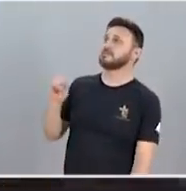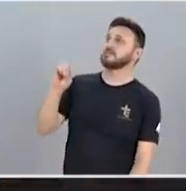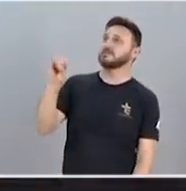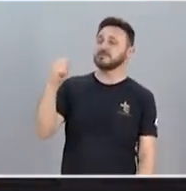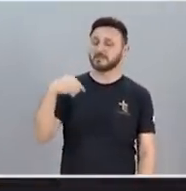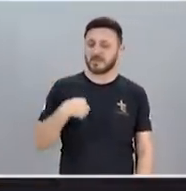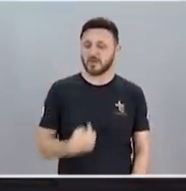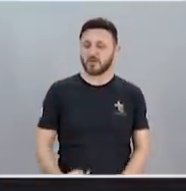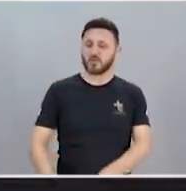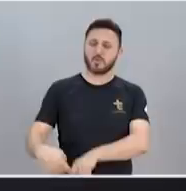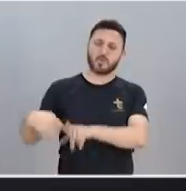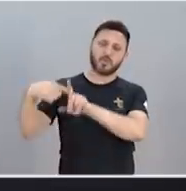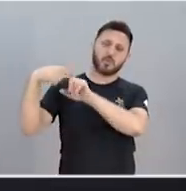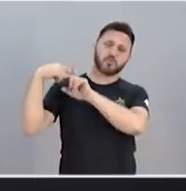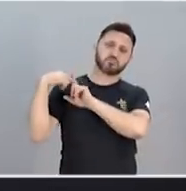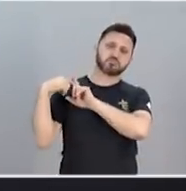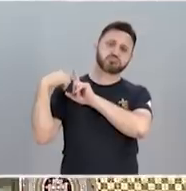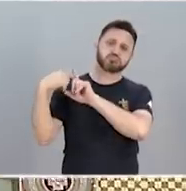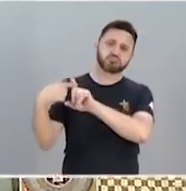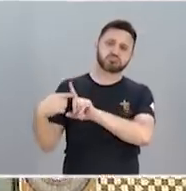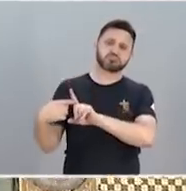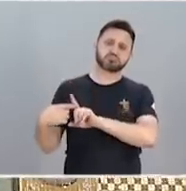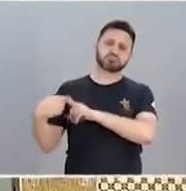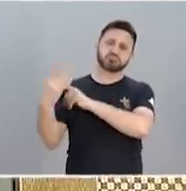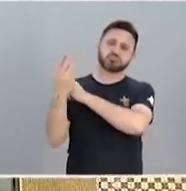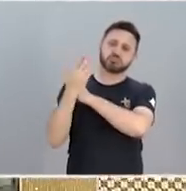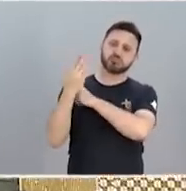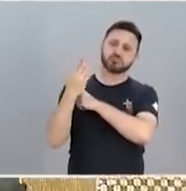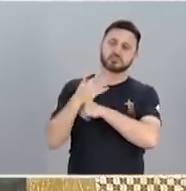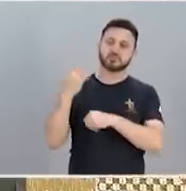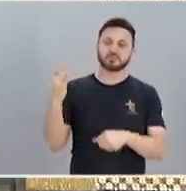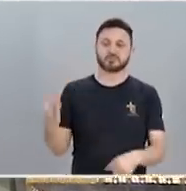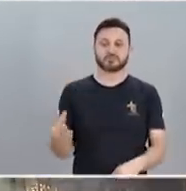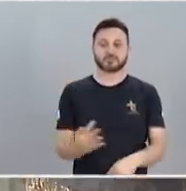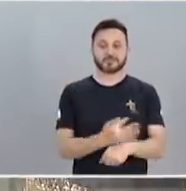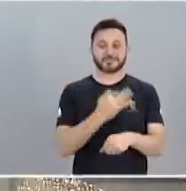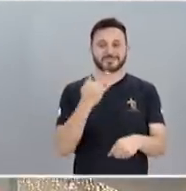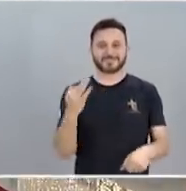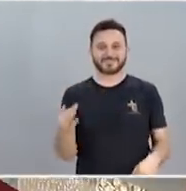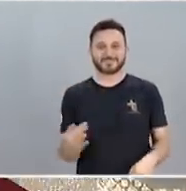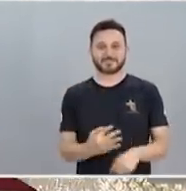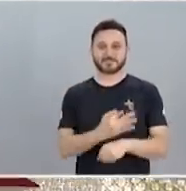levantar, e quando a cruz pesar, faz-me